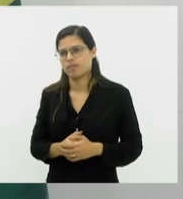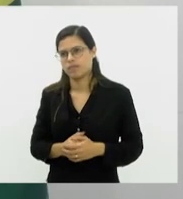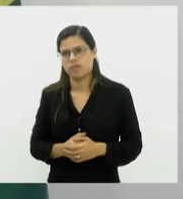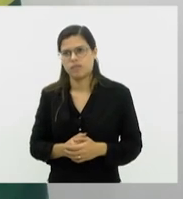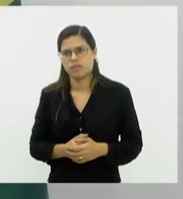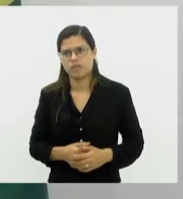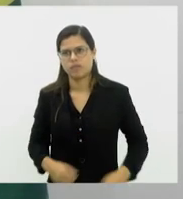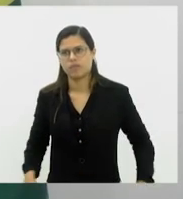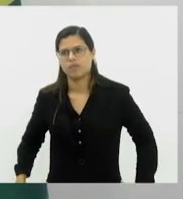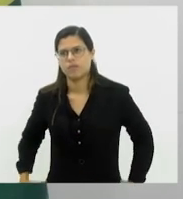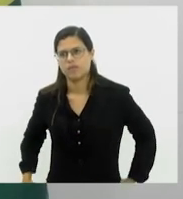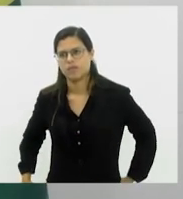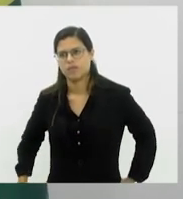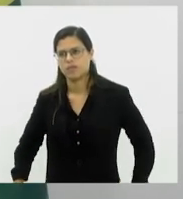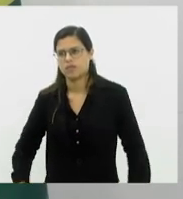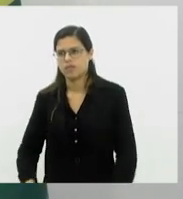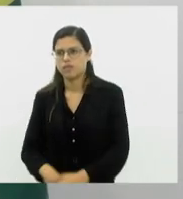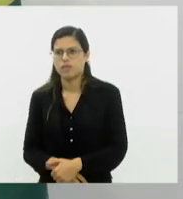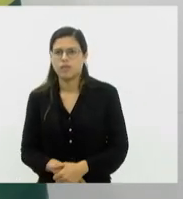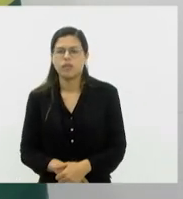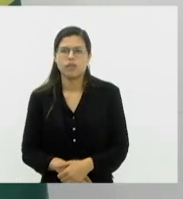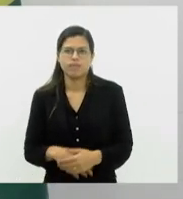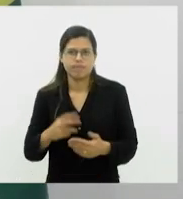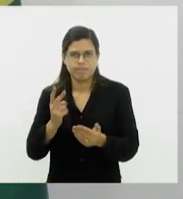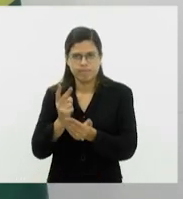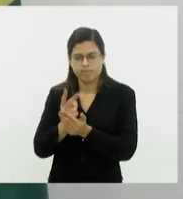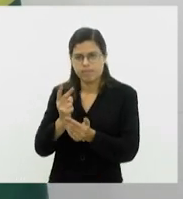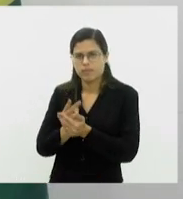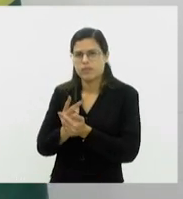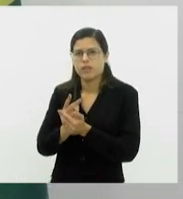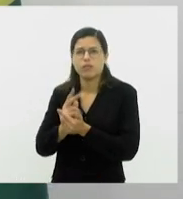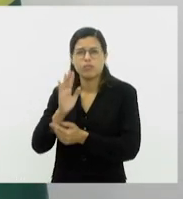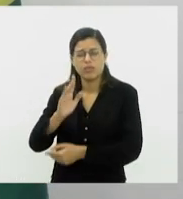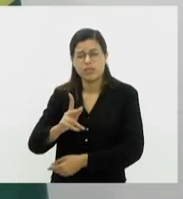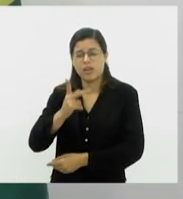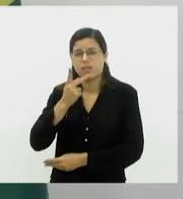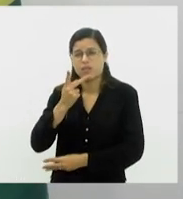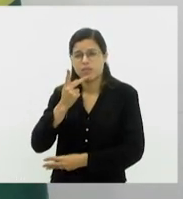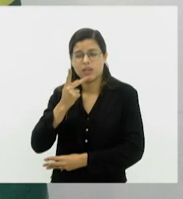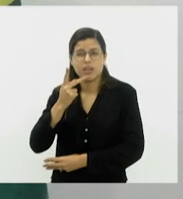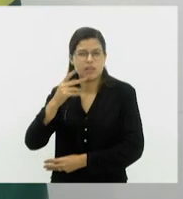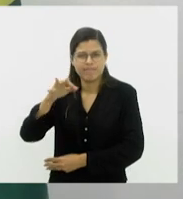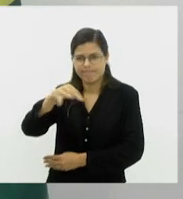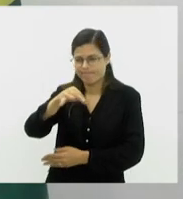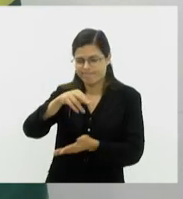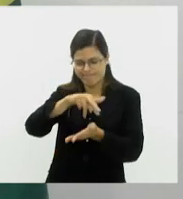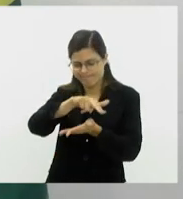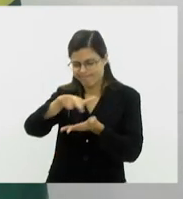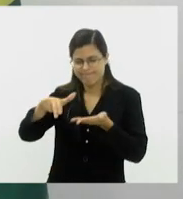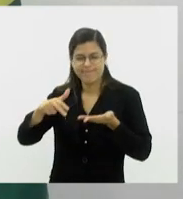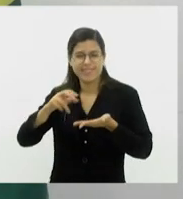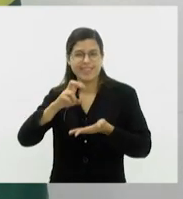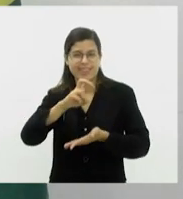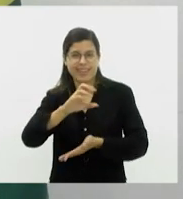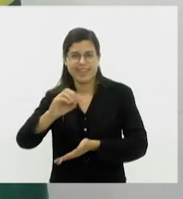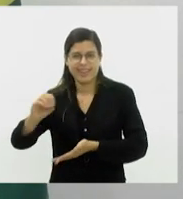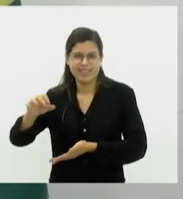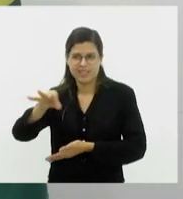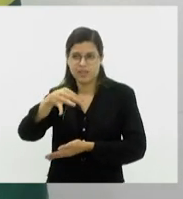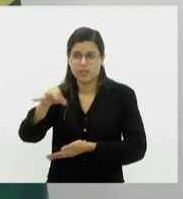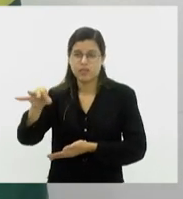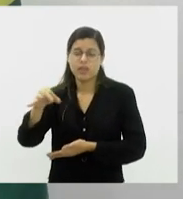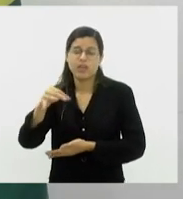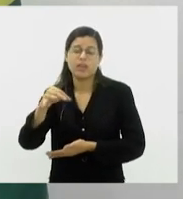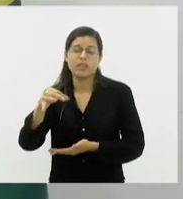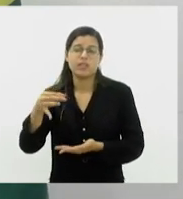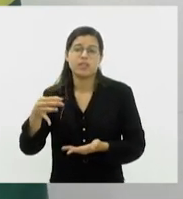sem continuar a fala uma vez que eu já falei em 502 páginas eu declaro